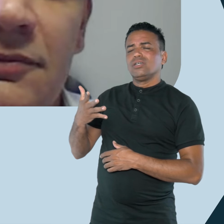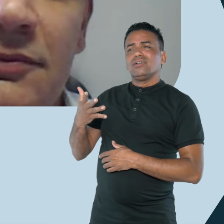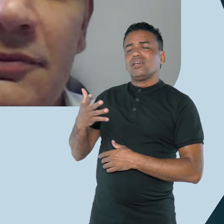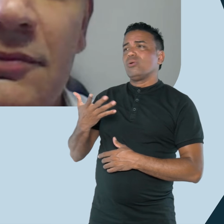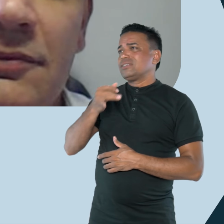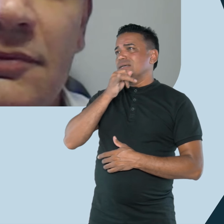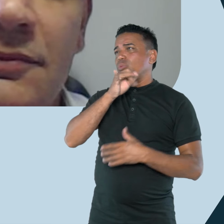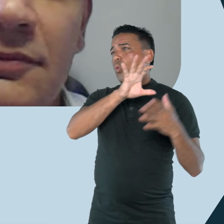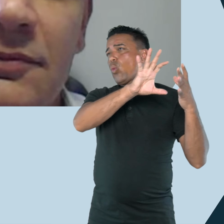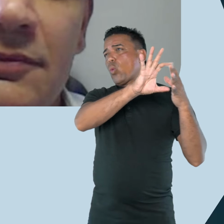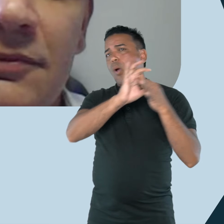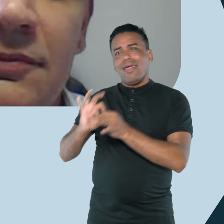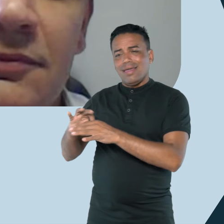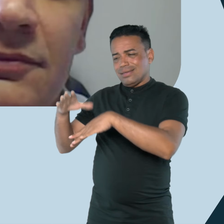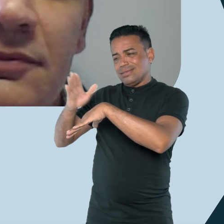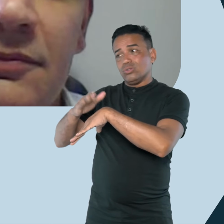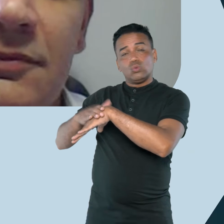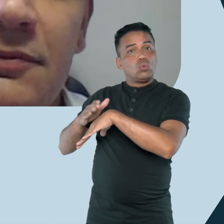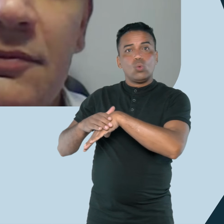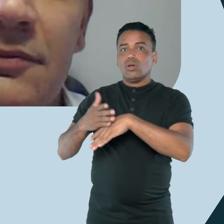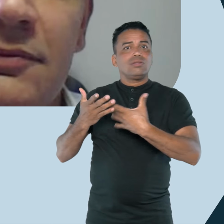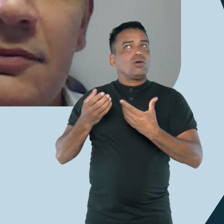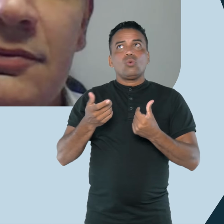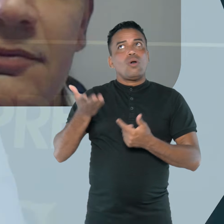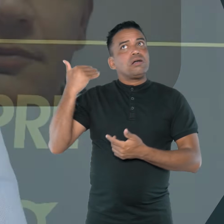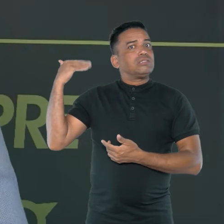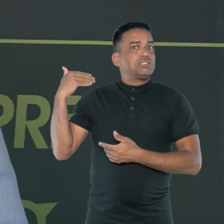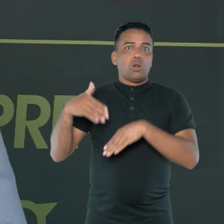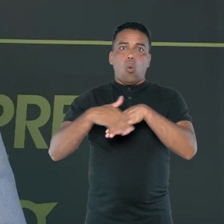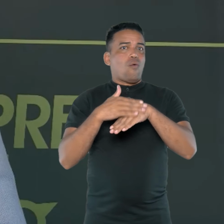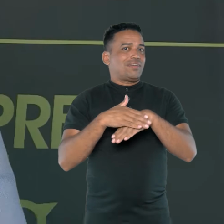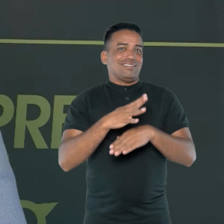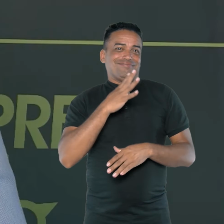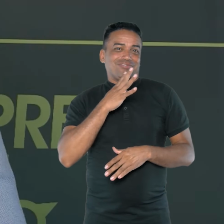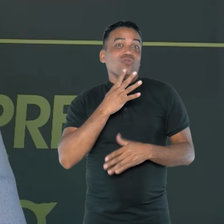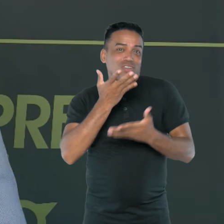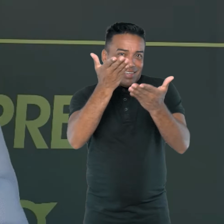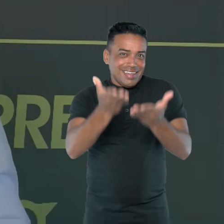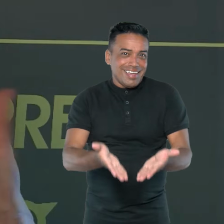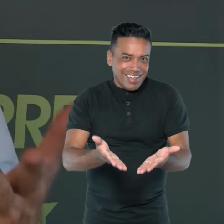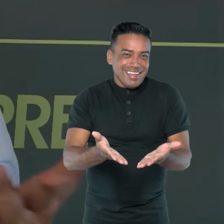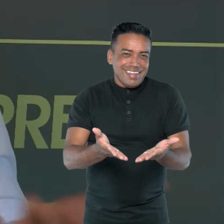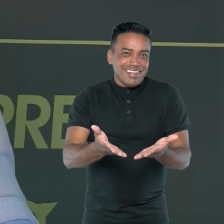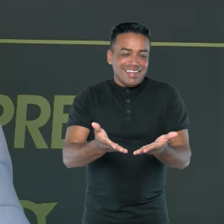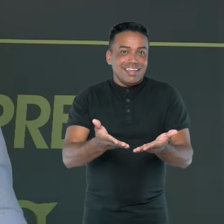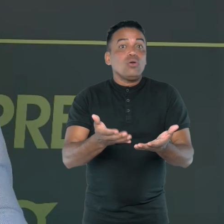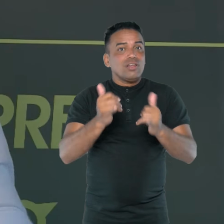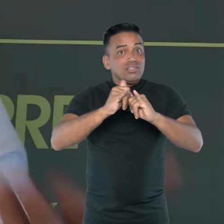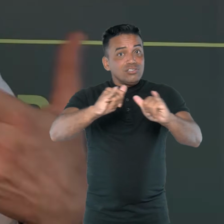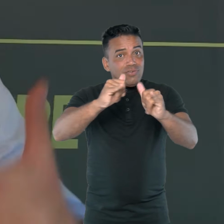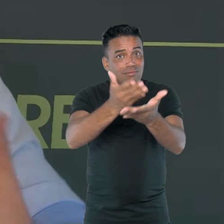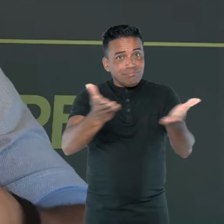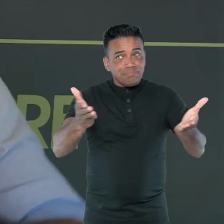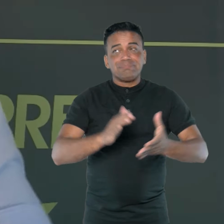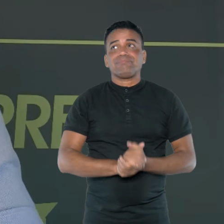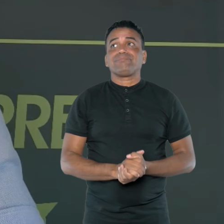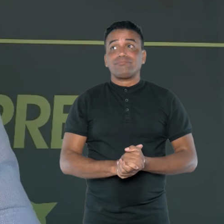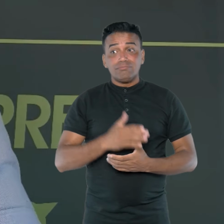coerência, porque não tinha tido o prazer de ouvi-lo, de conversar com você, e eu queria te dizer isso, assim, ainda